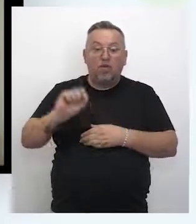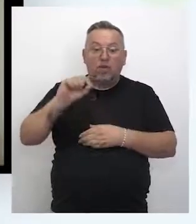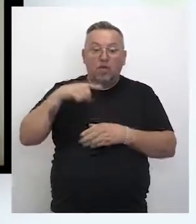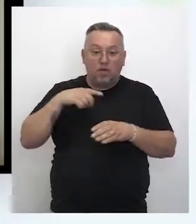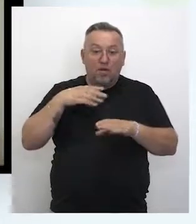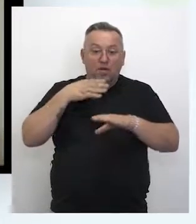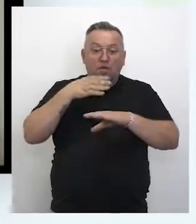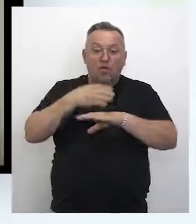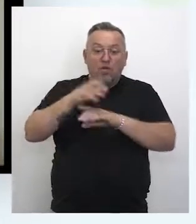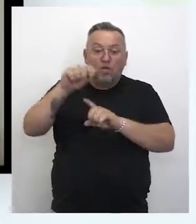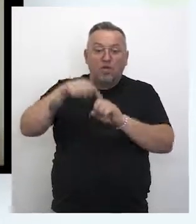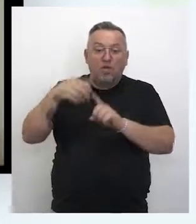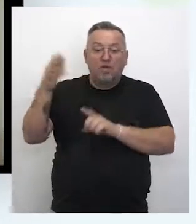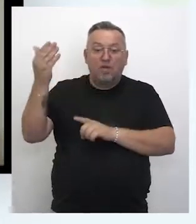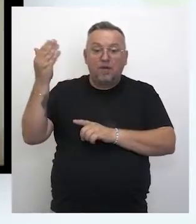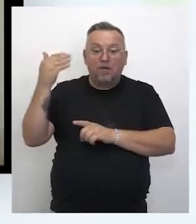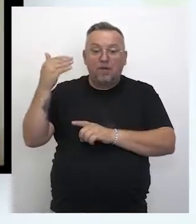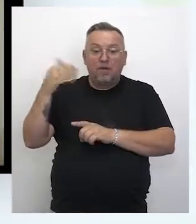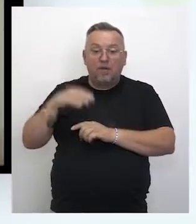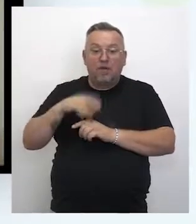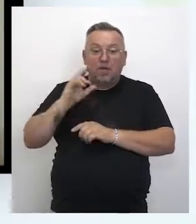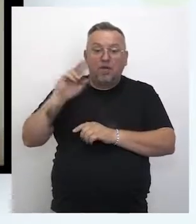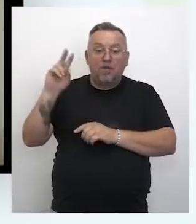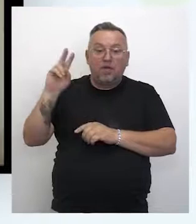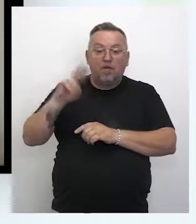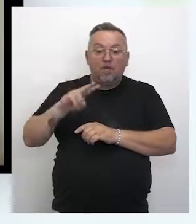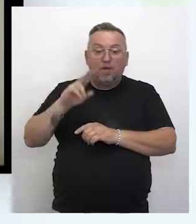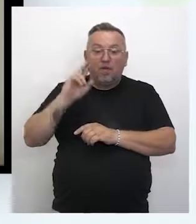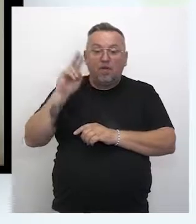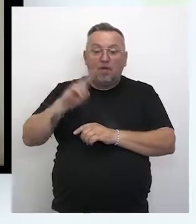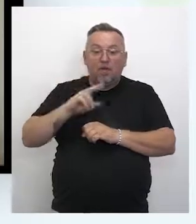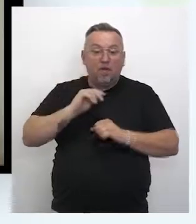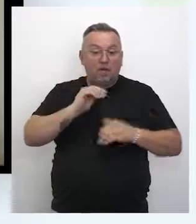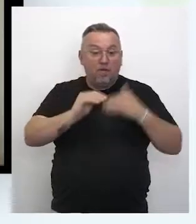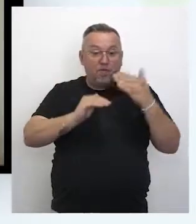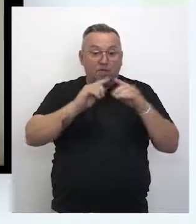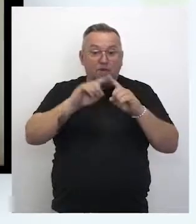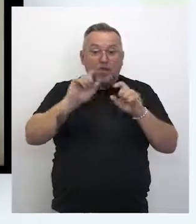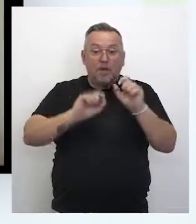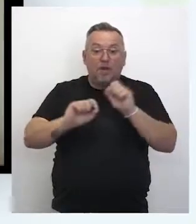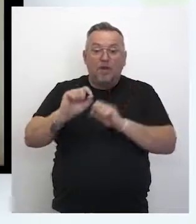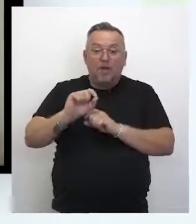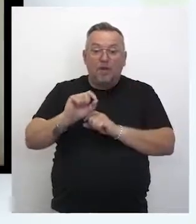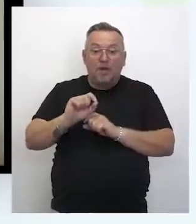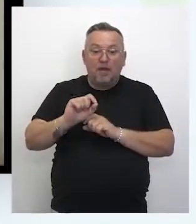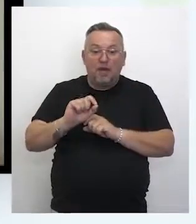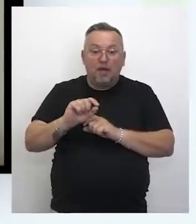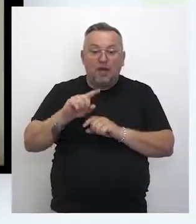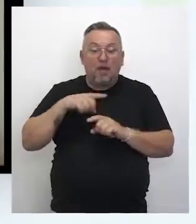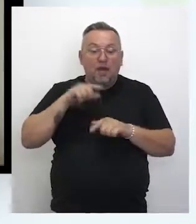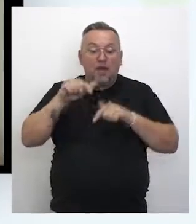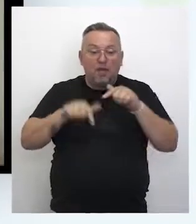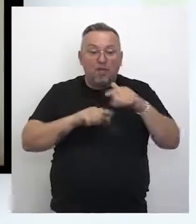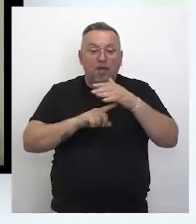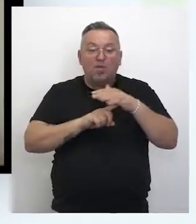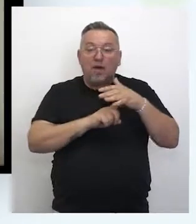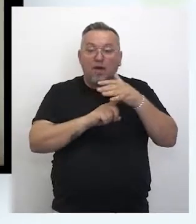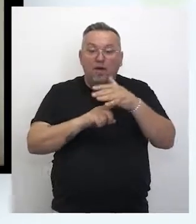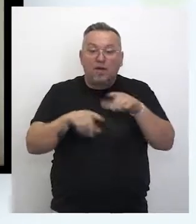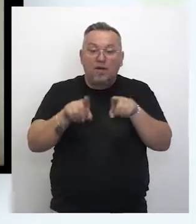passei lá o mês passado, eu vi desenvolvimento para quem é operador de máquina e